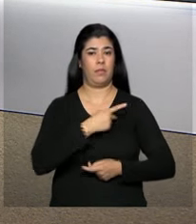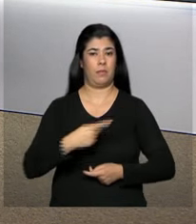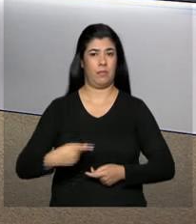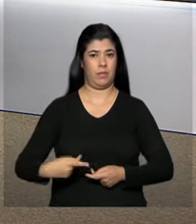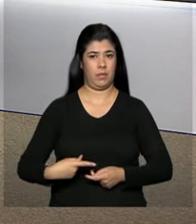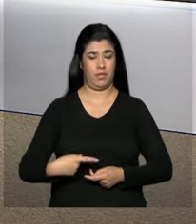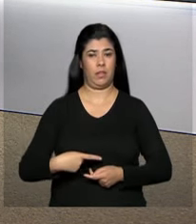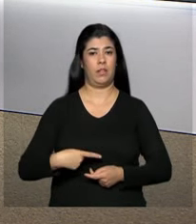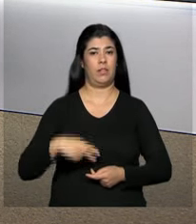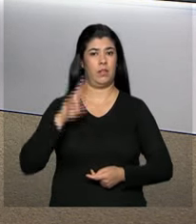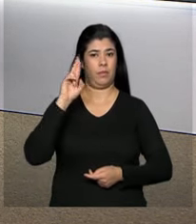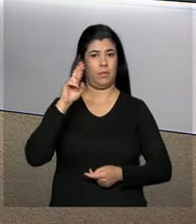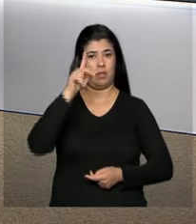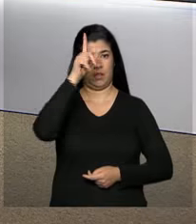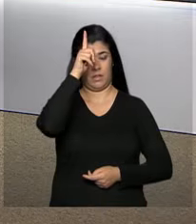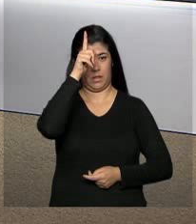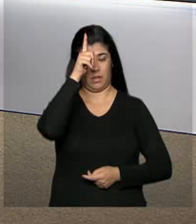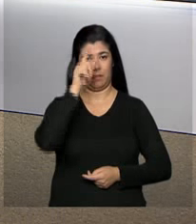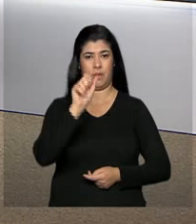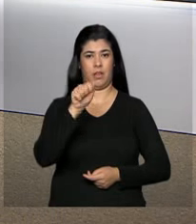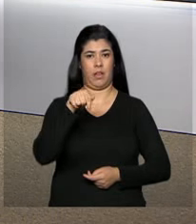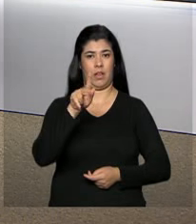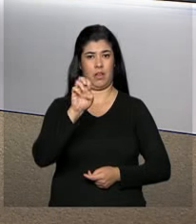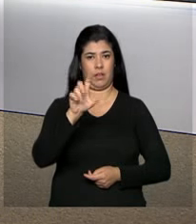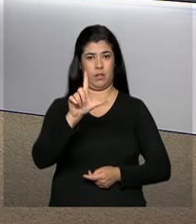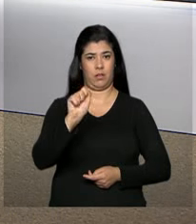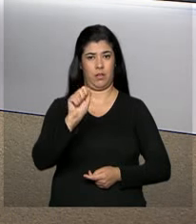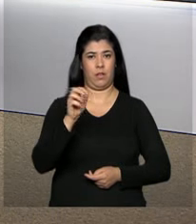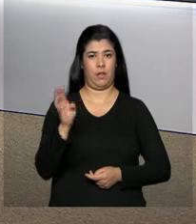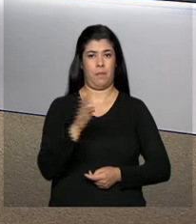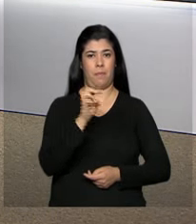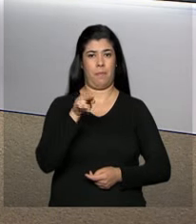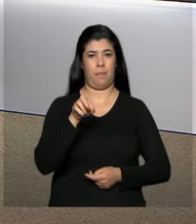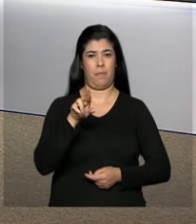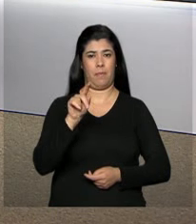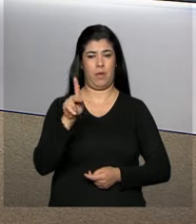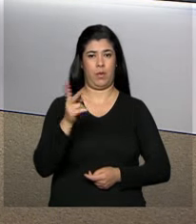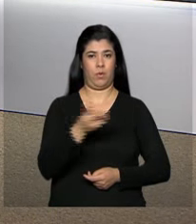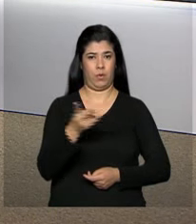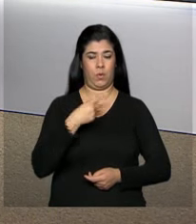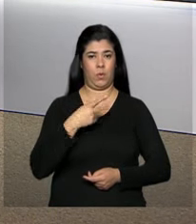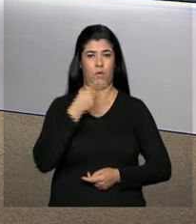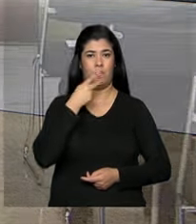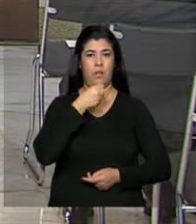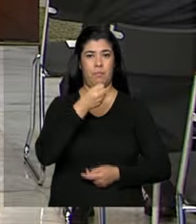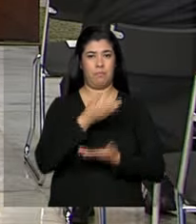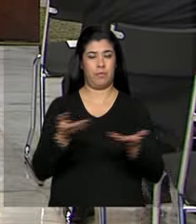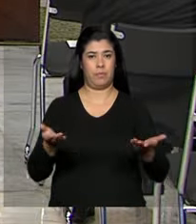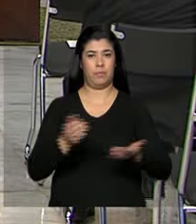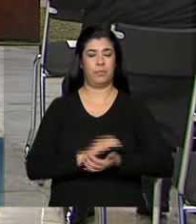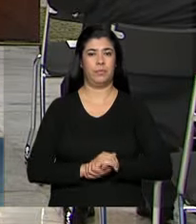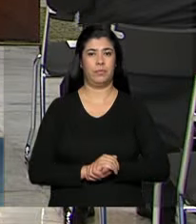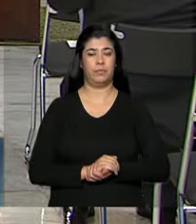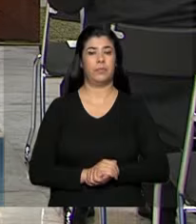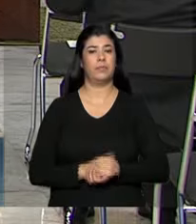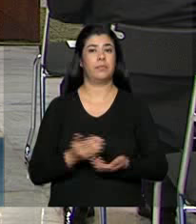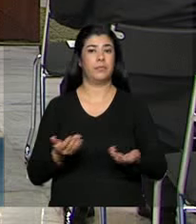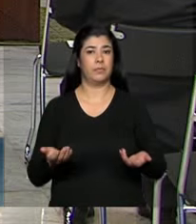Angela Merkel ao Brasil. As duas chefes de governo vão fazer agora uma declaração à imprensa. Merkel,